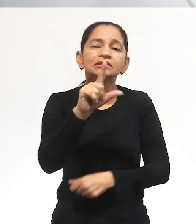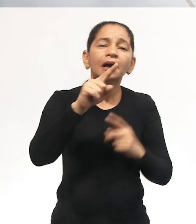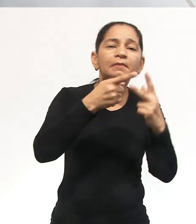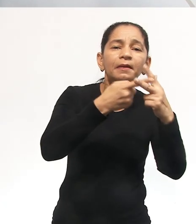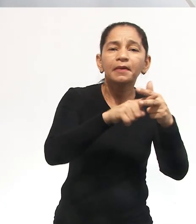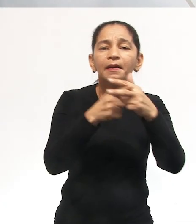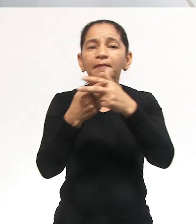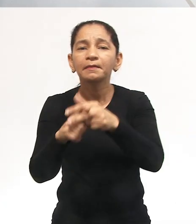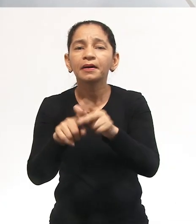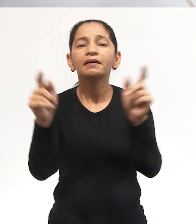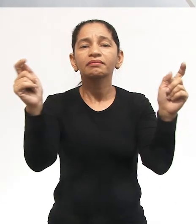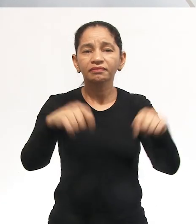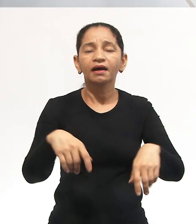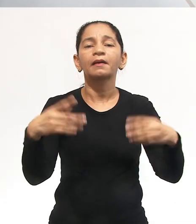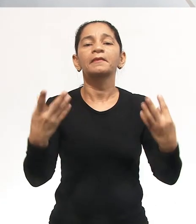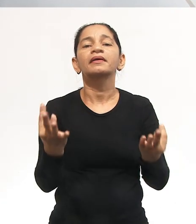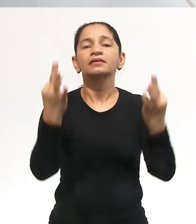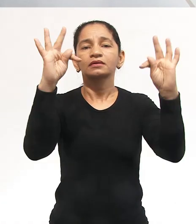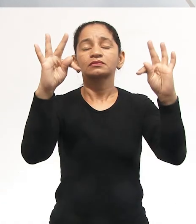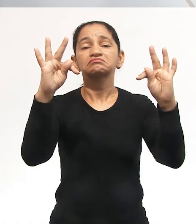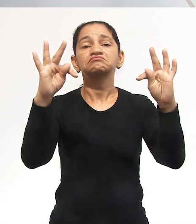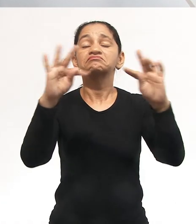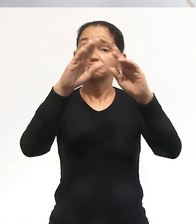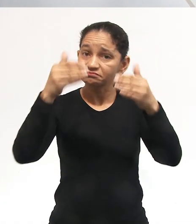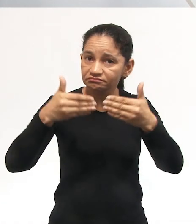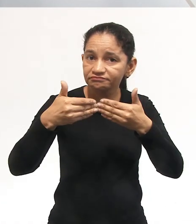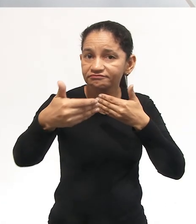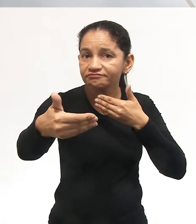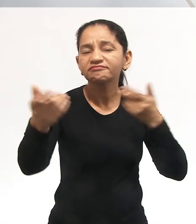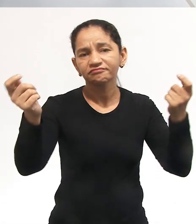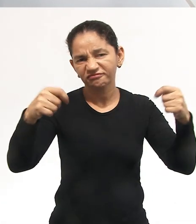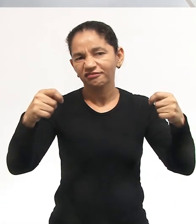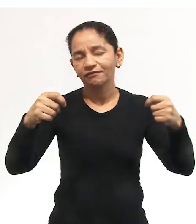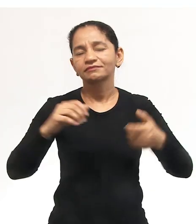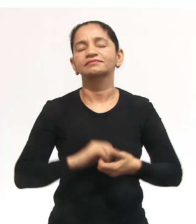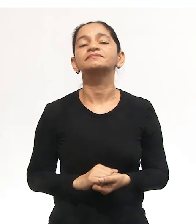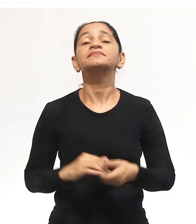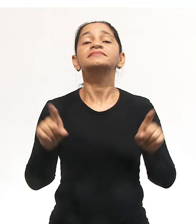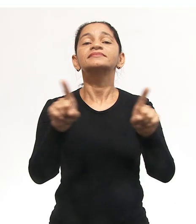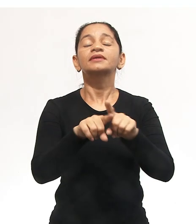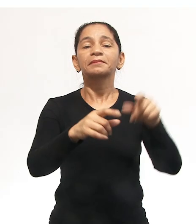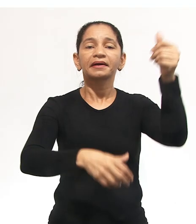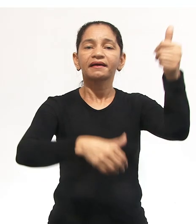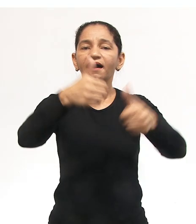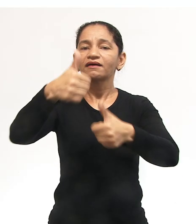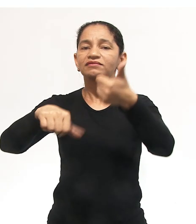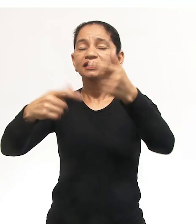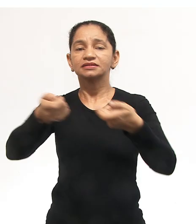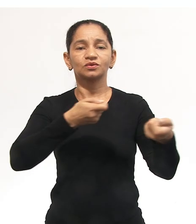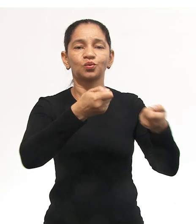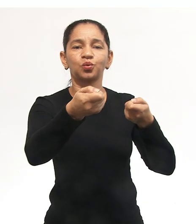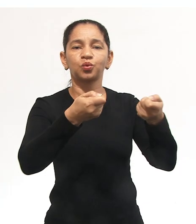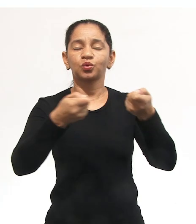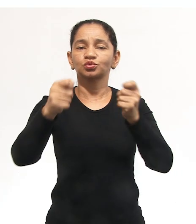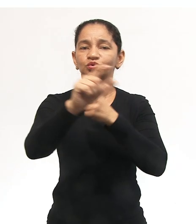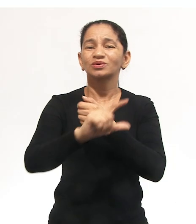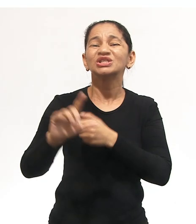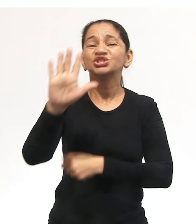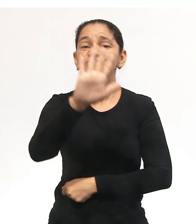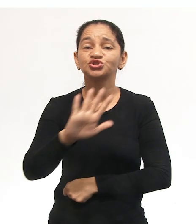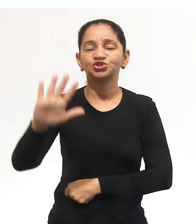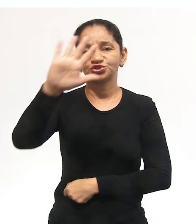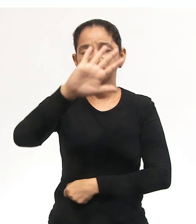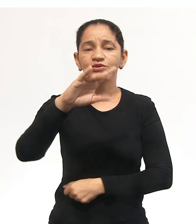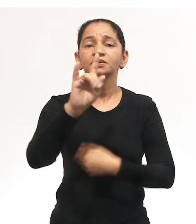e desenvolvimento tecnológico é um bom ponto de partida para isso. Avaliação das metas e controle legislativo.